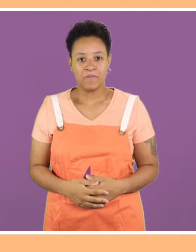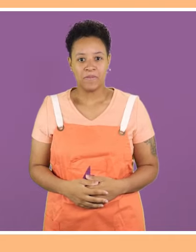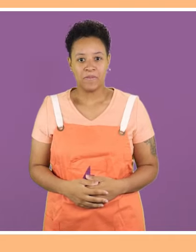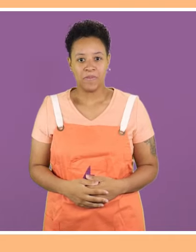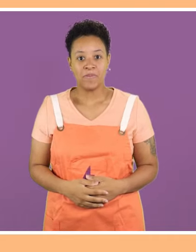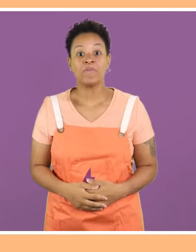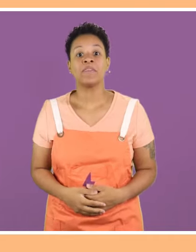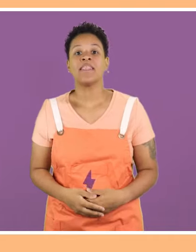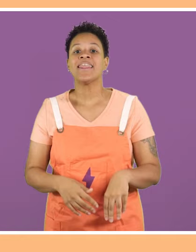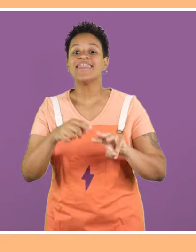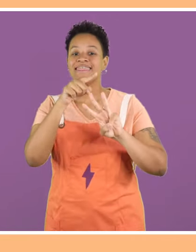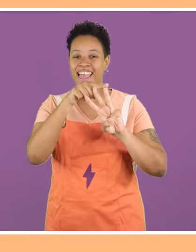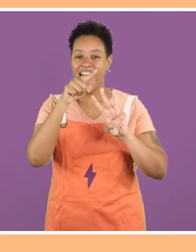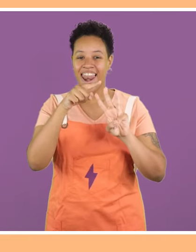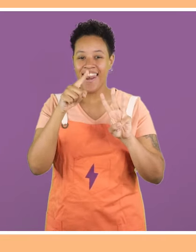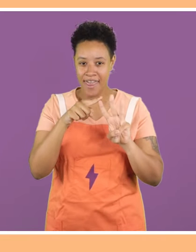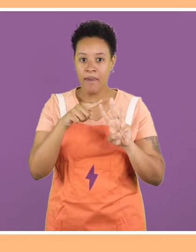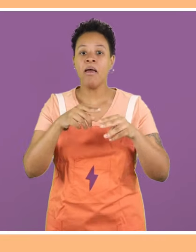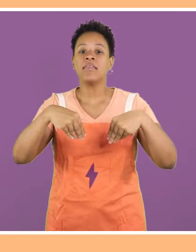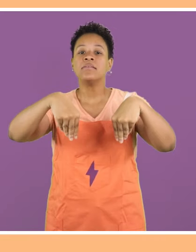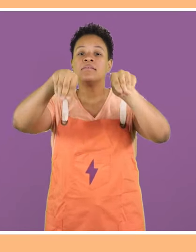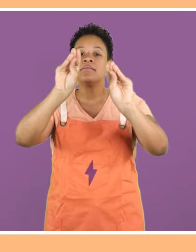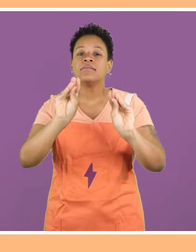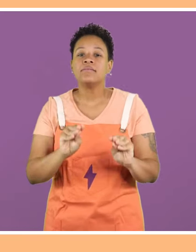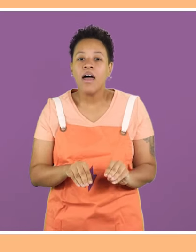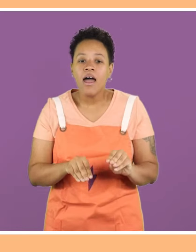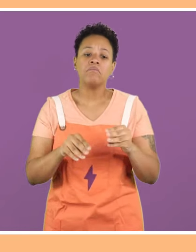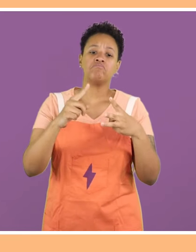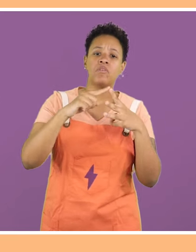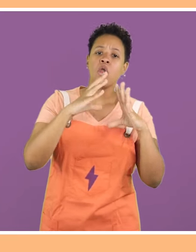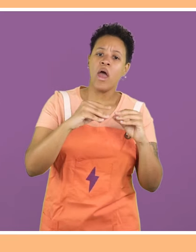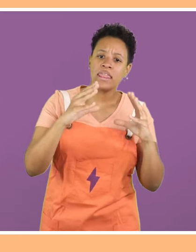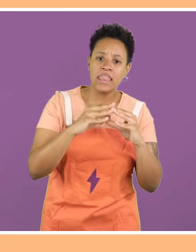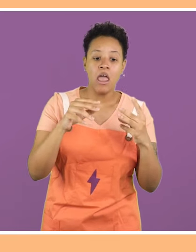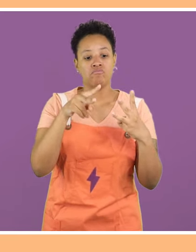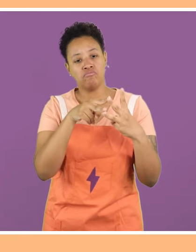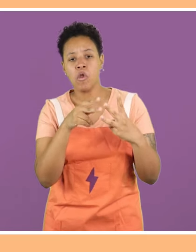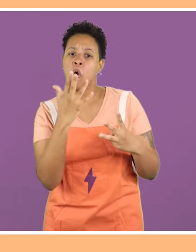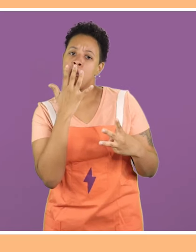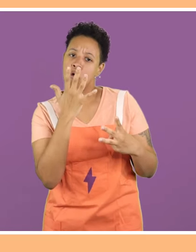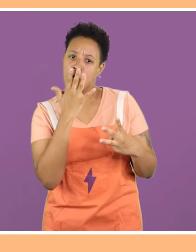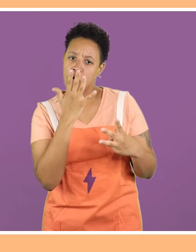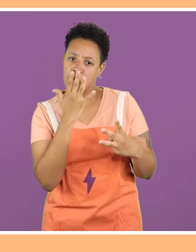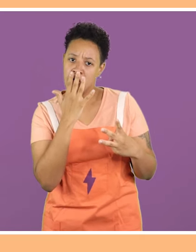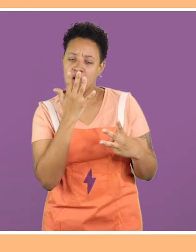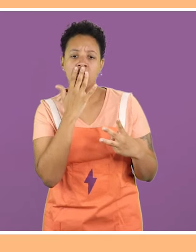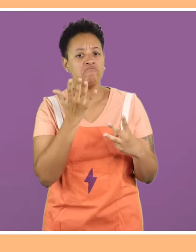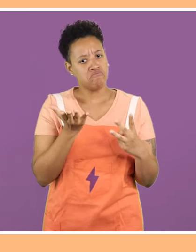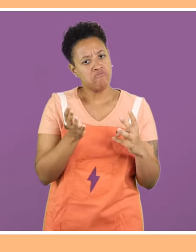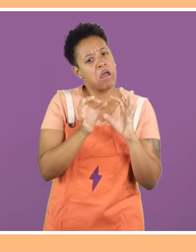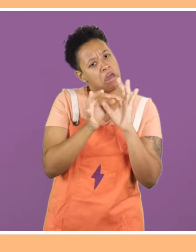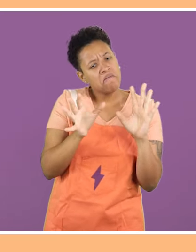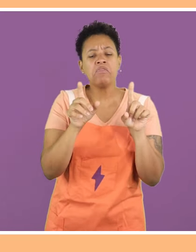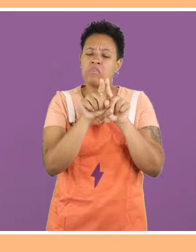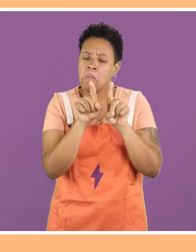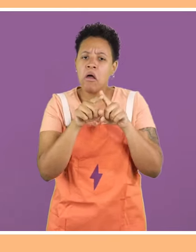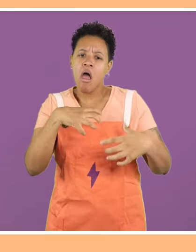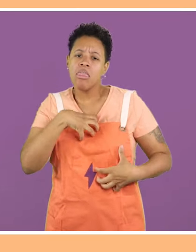Lista de materiais. Três pedaços de tecidos, um de algodão cru e dois coloridos, ou estampados em